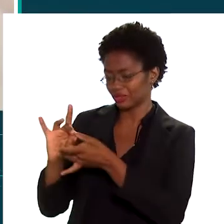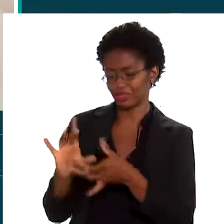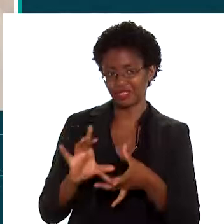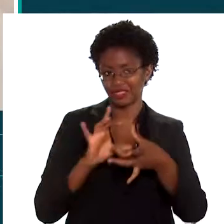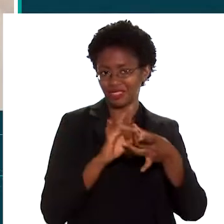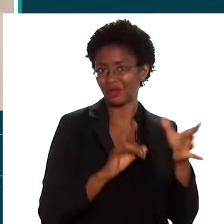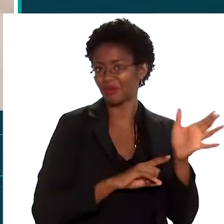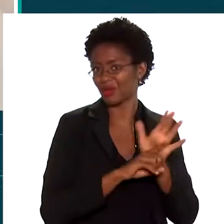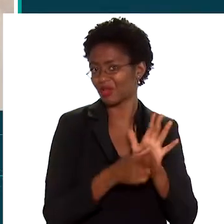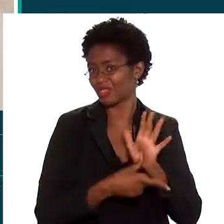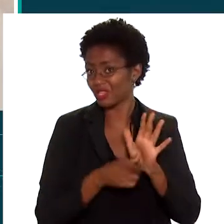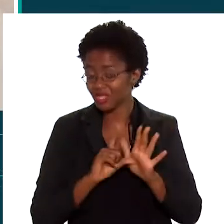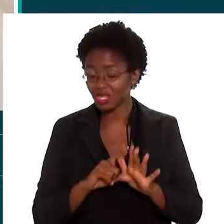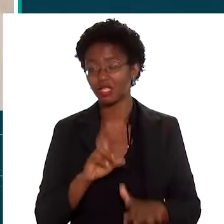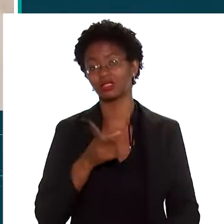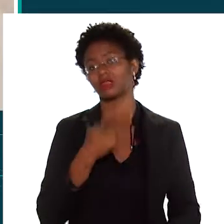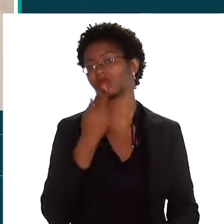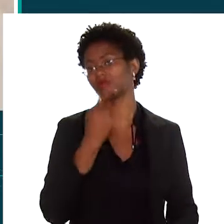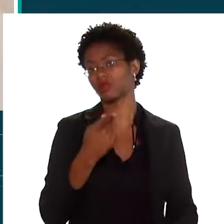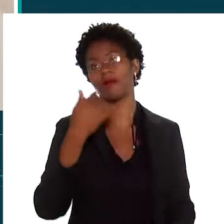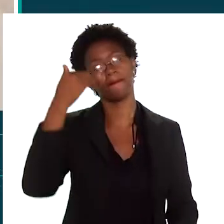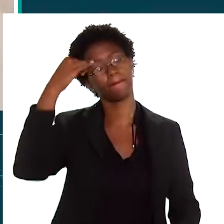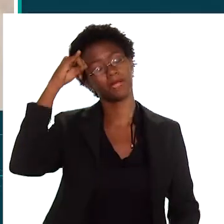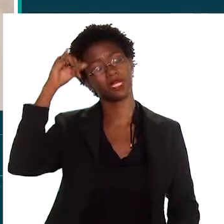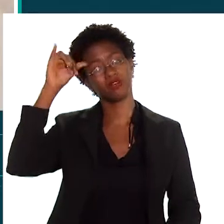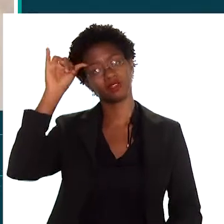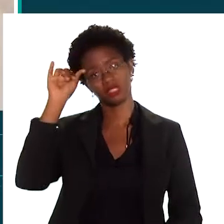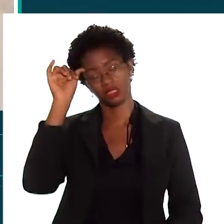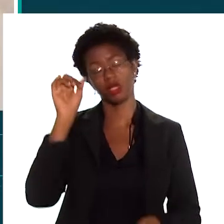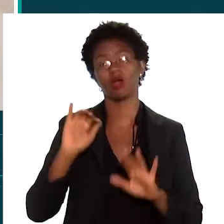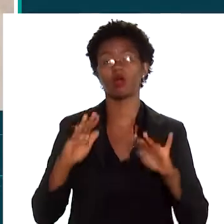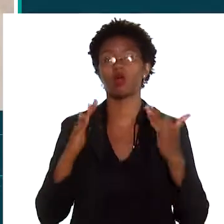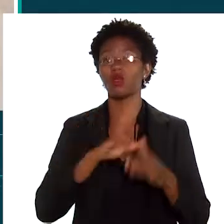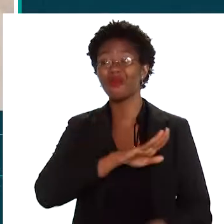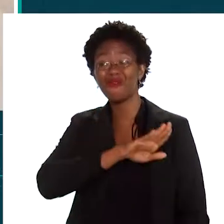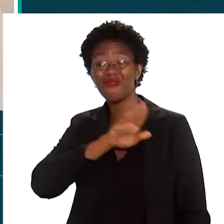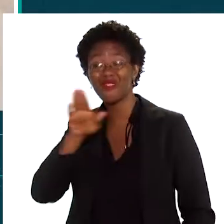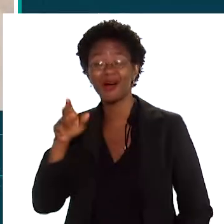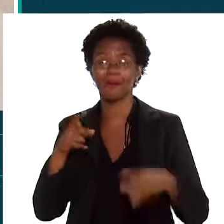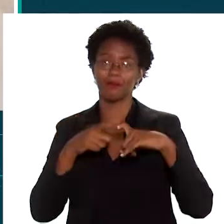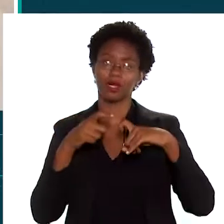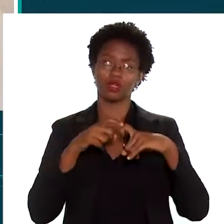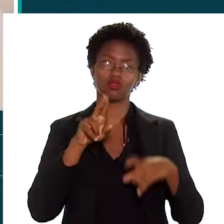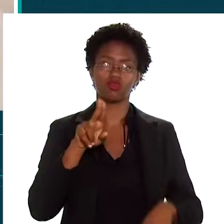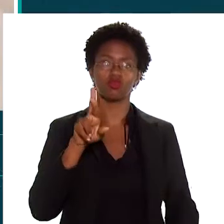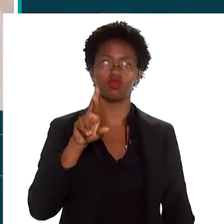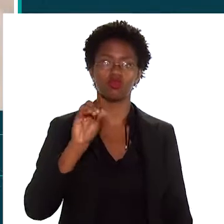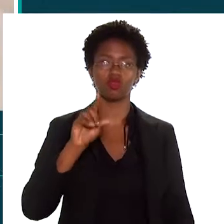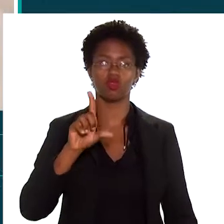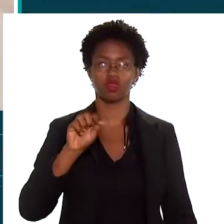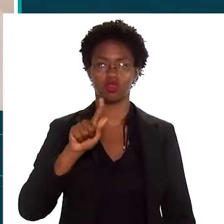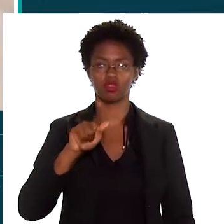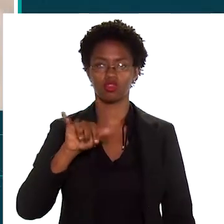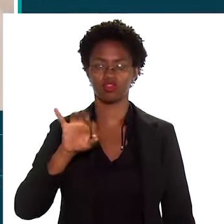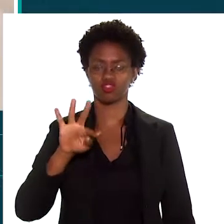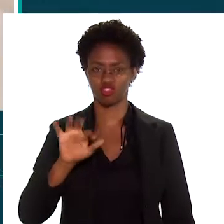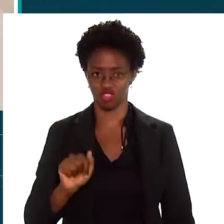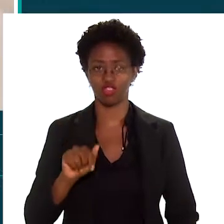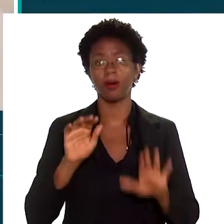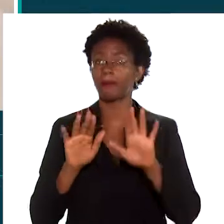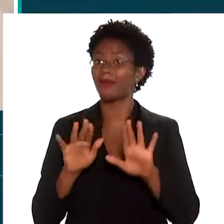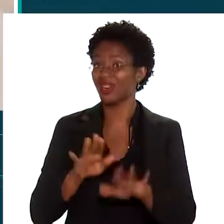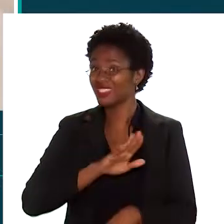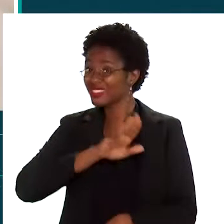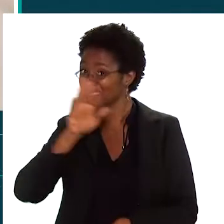perguntas anteriores, a gente acaba sempre falando nessa prevenção quando vai ao urologista. Na verdade, essa busca